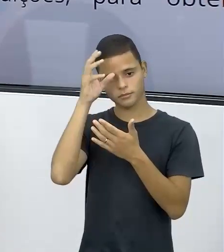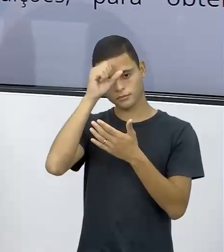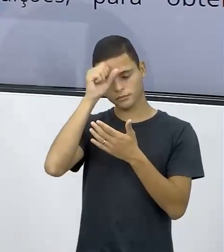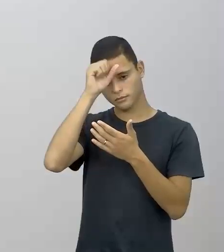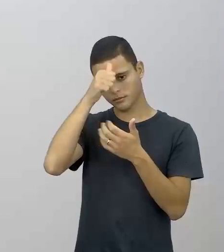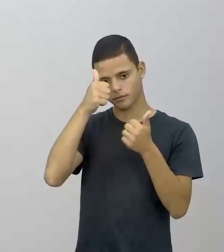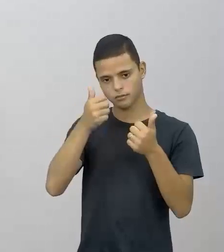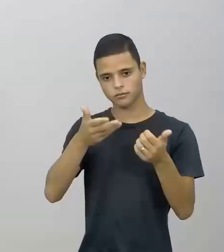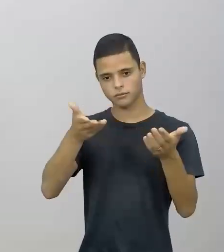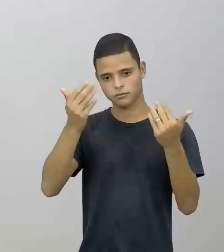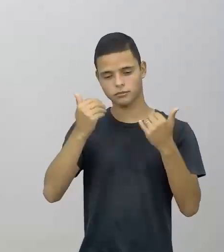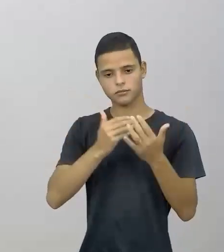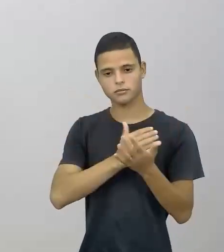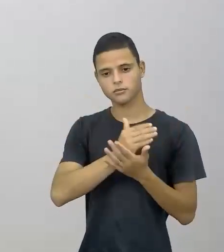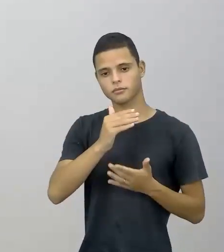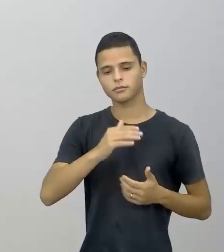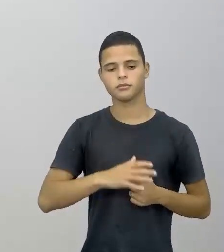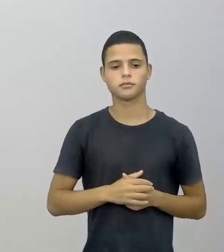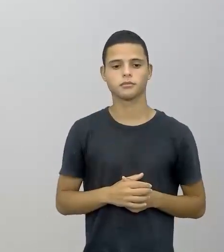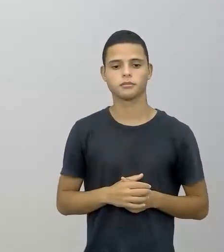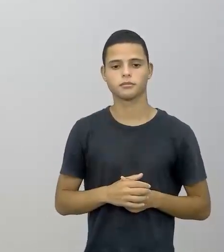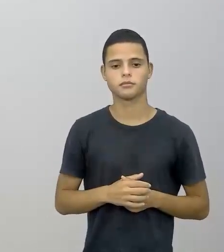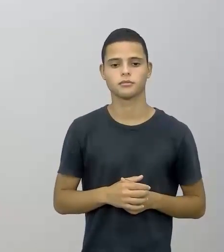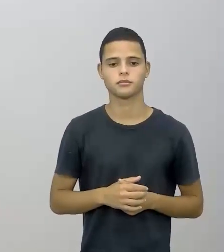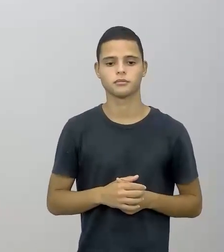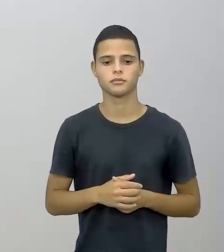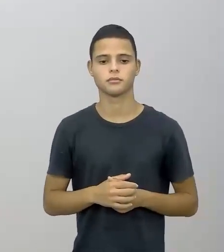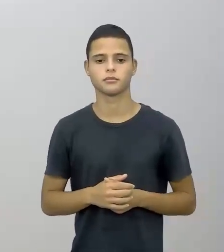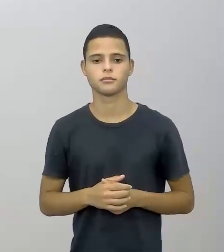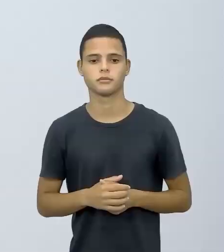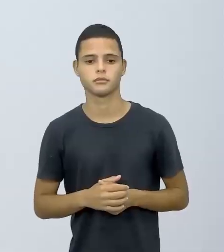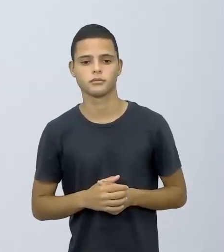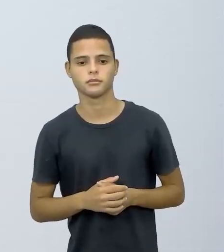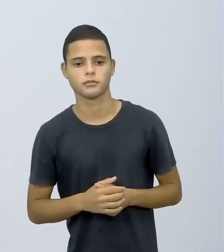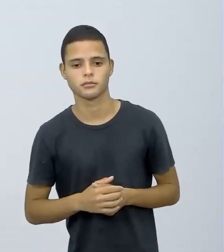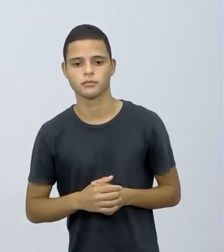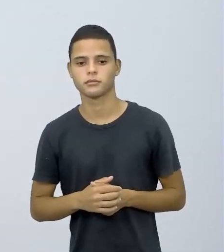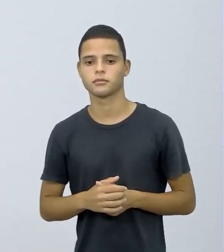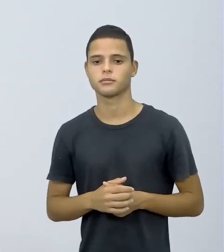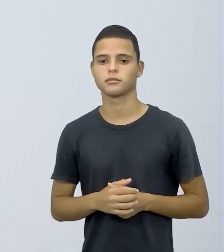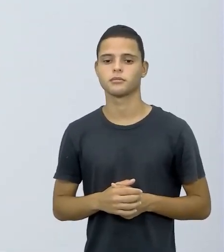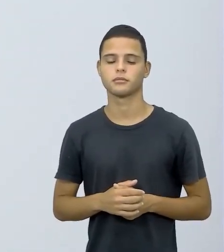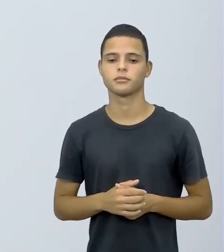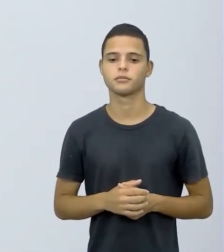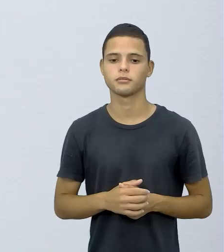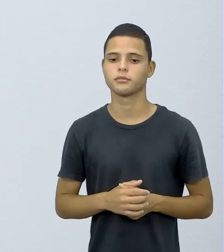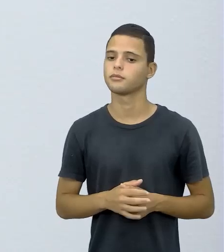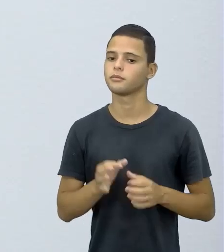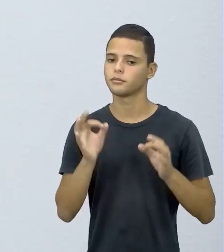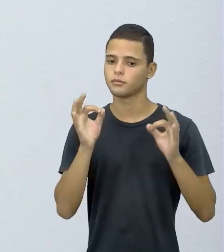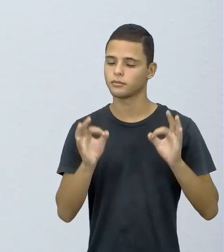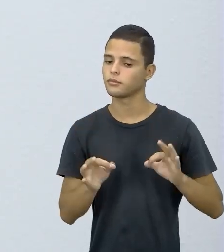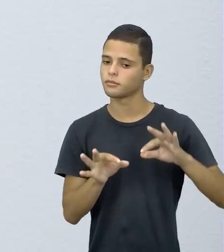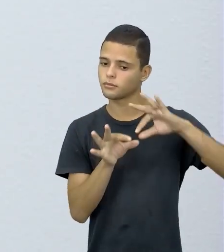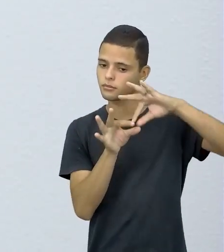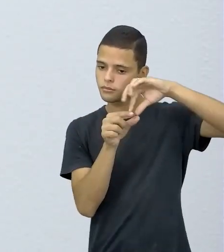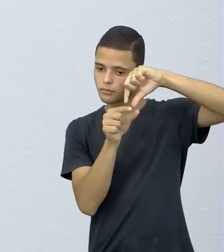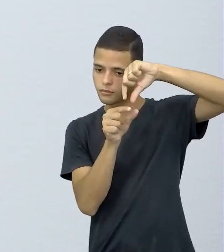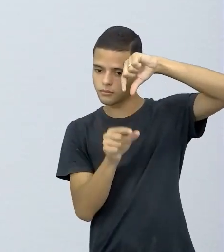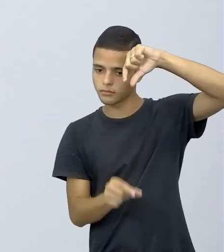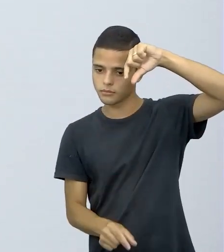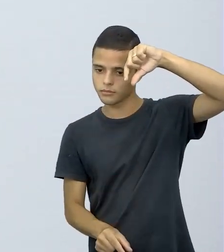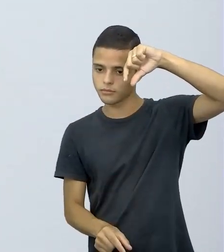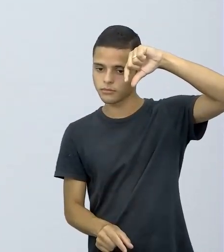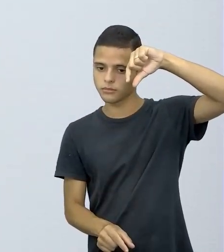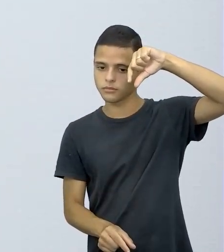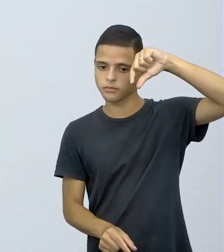Ok. Vamos começar então? Vamos começar. Ele, ó, virando... Lá, bonitinho, virou. A gente vai colocar ele aqui. Cadê a bolinha de cima.